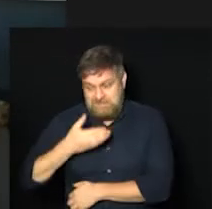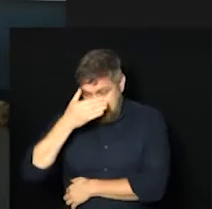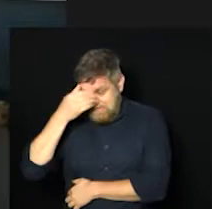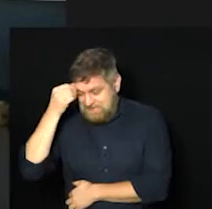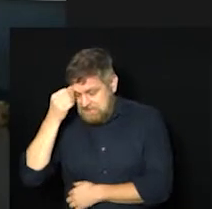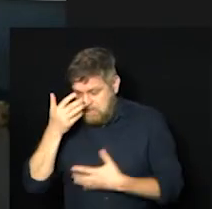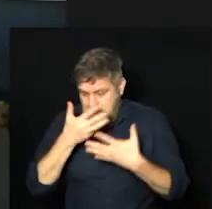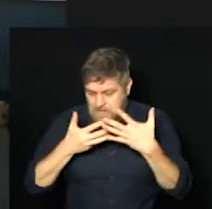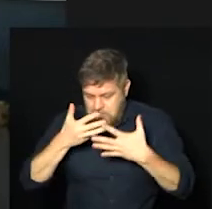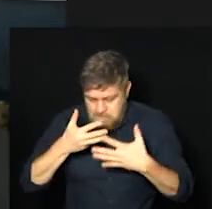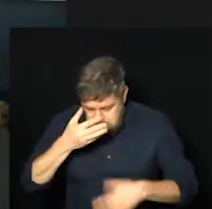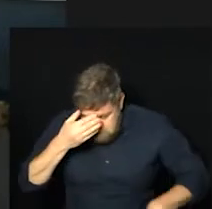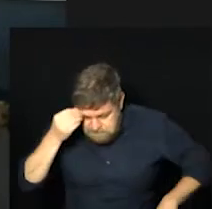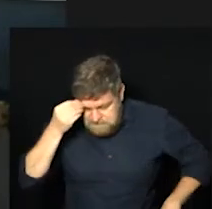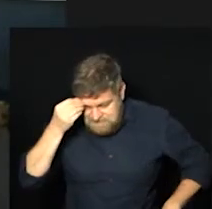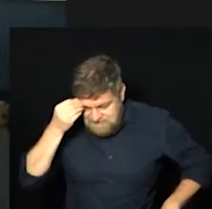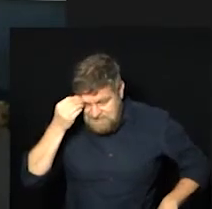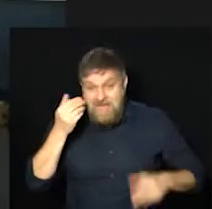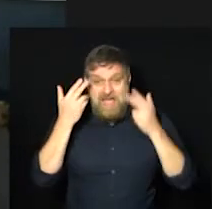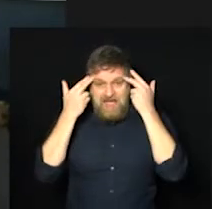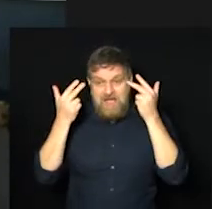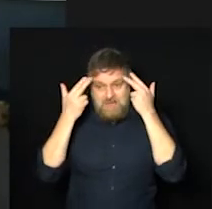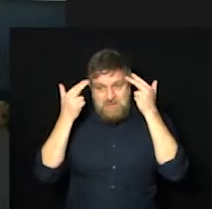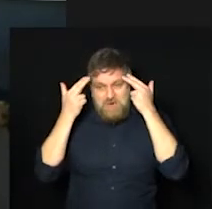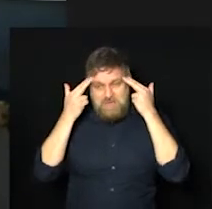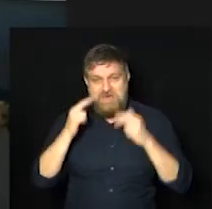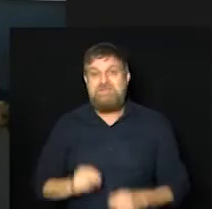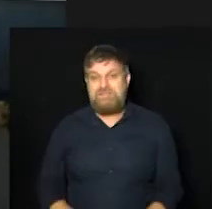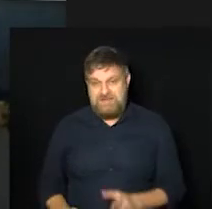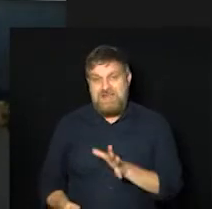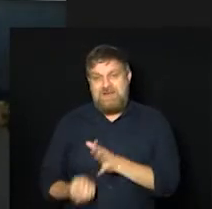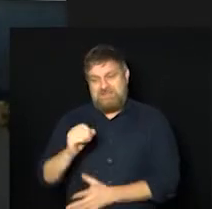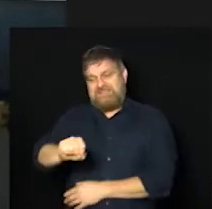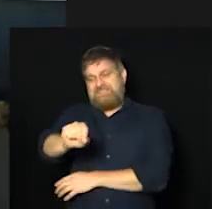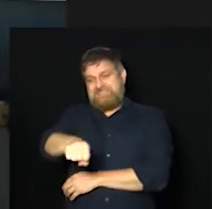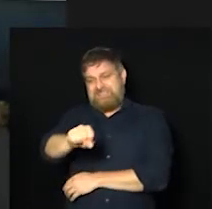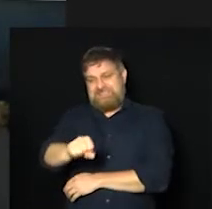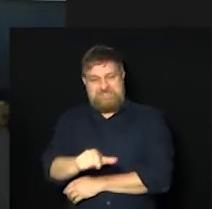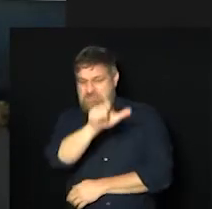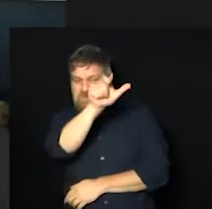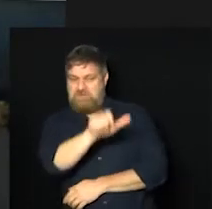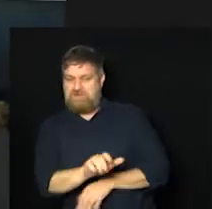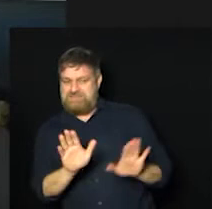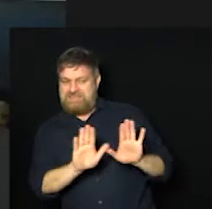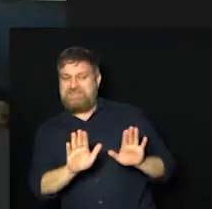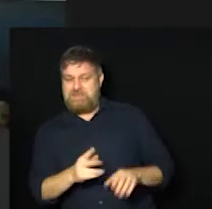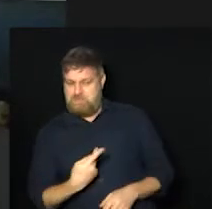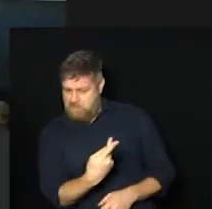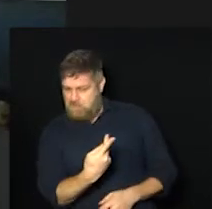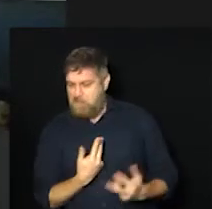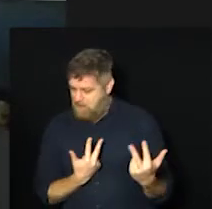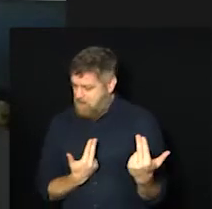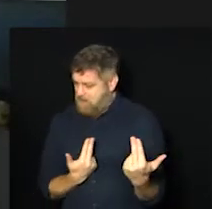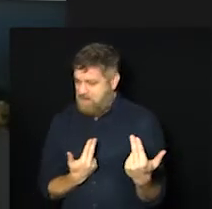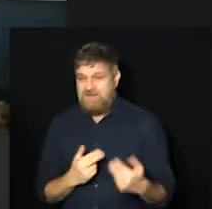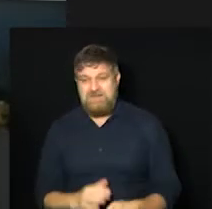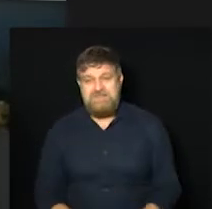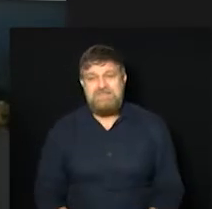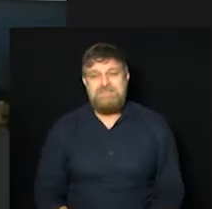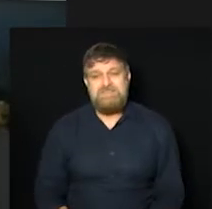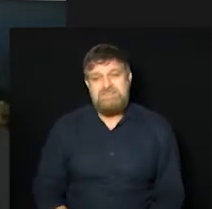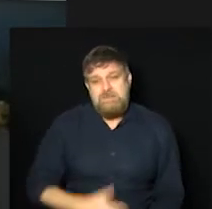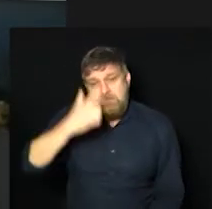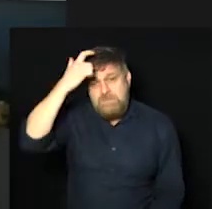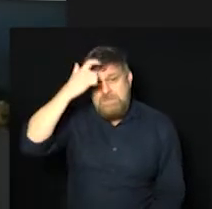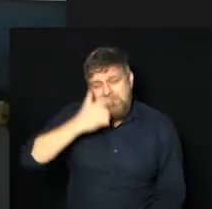viu? É normal, então. Não é difícil acontecer isso, não é só para você. Bom, eu